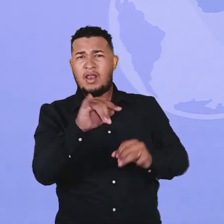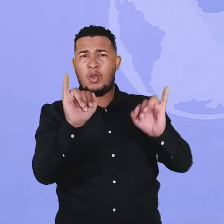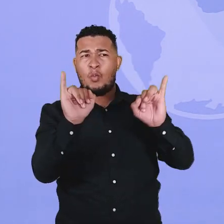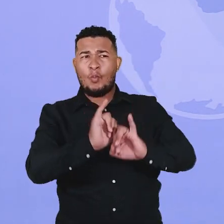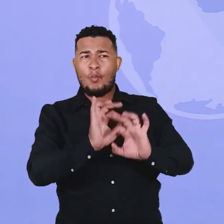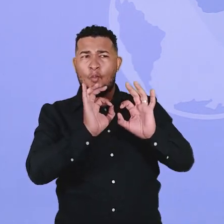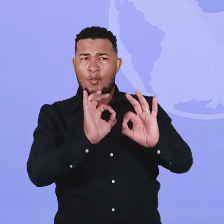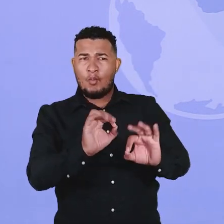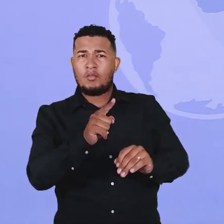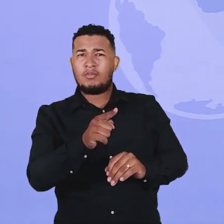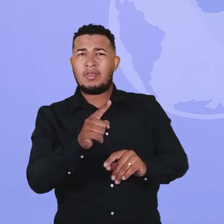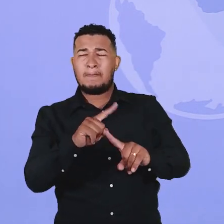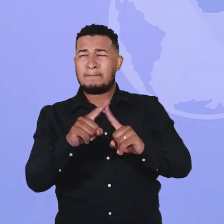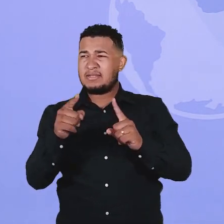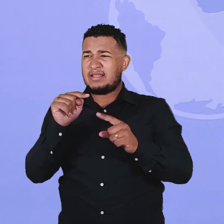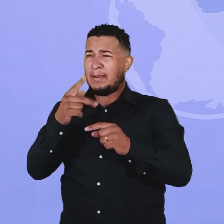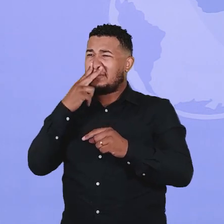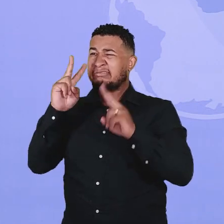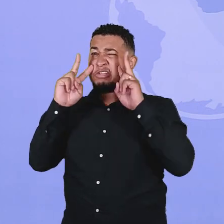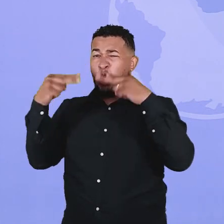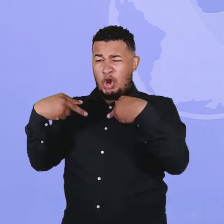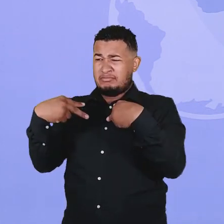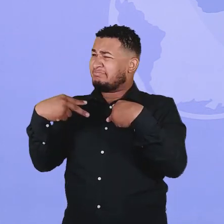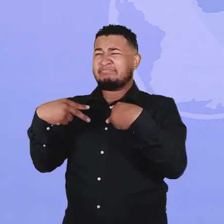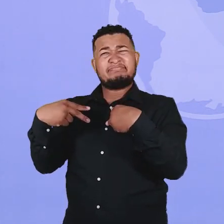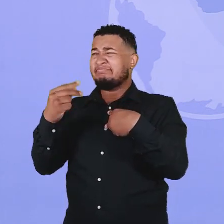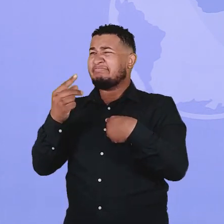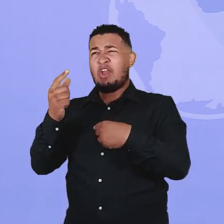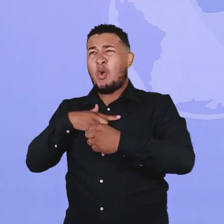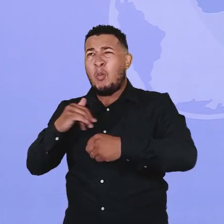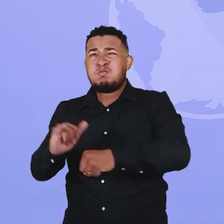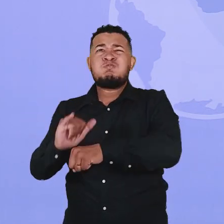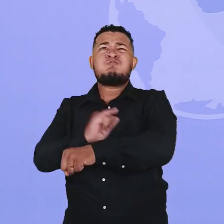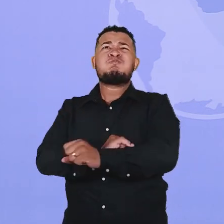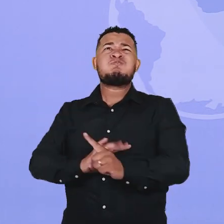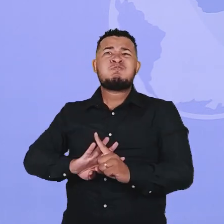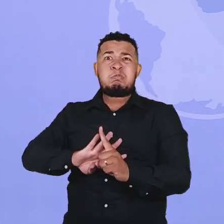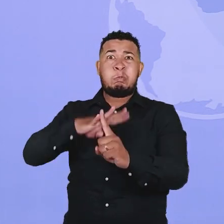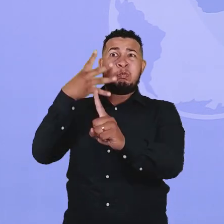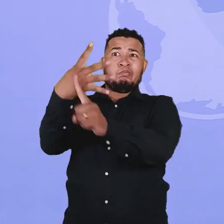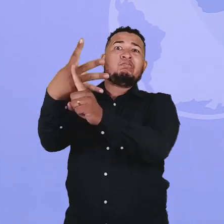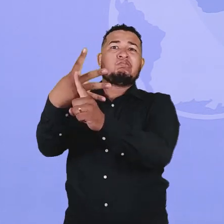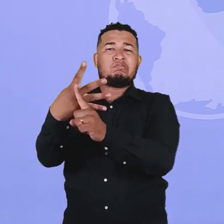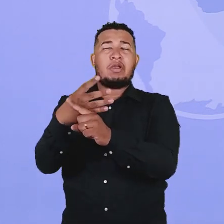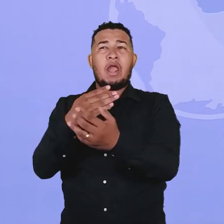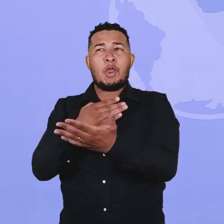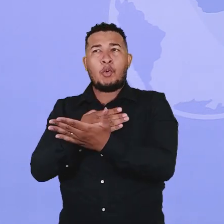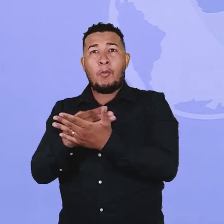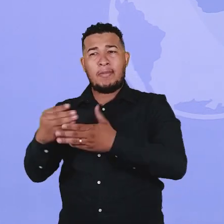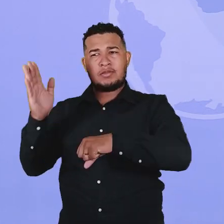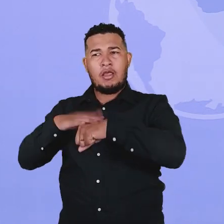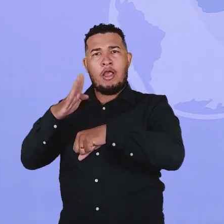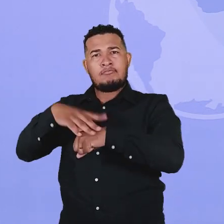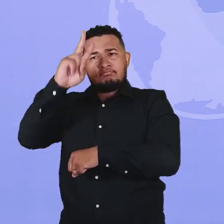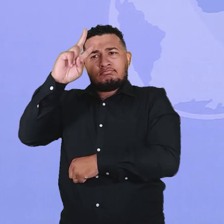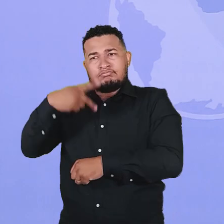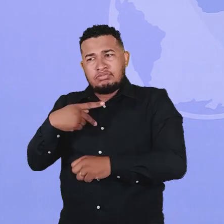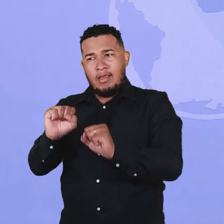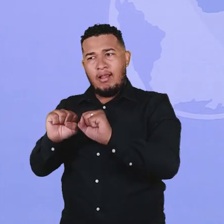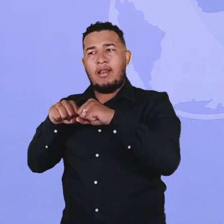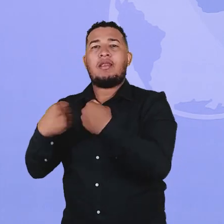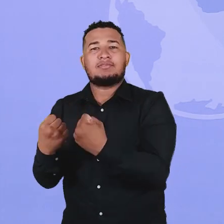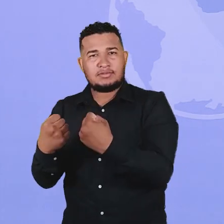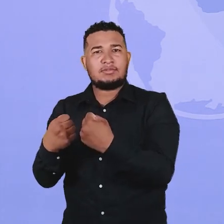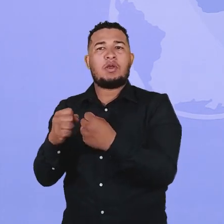entendeu? A pessoa que aparentemente está bem de saúde, mas ela mesma não consegue se enxergar nisso. Então, ela começa a ter alguns distúrbios alimentares,